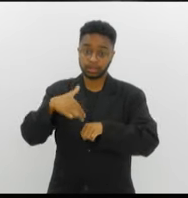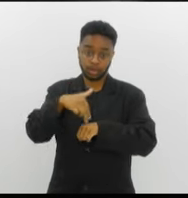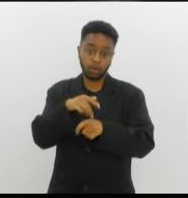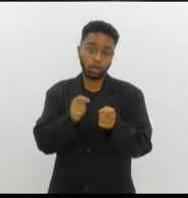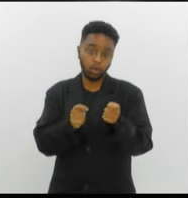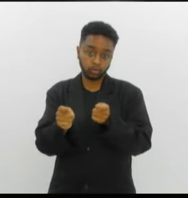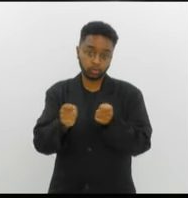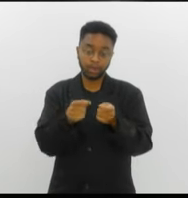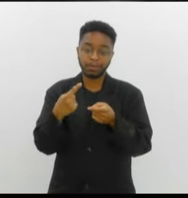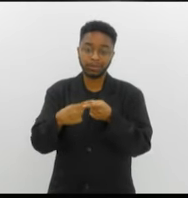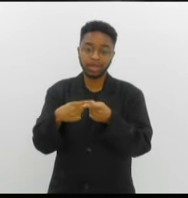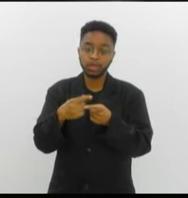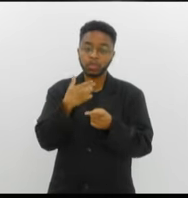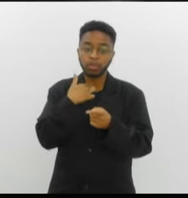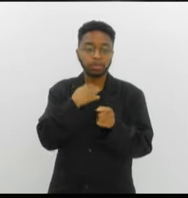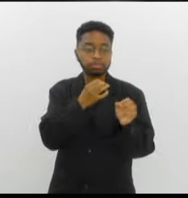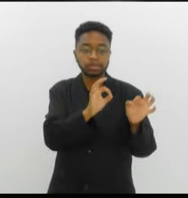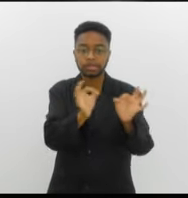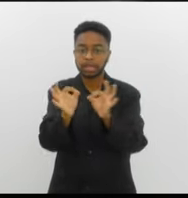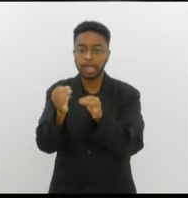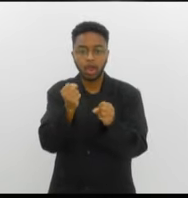disso, para ninguém edificar.